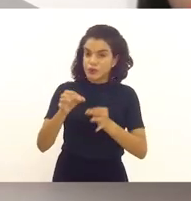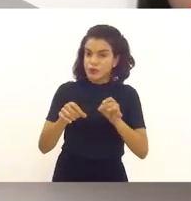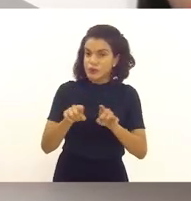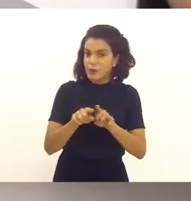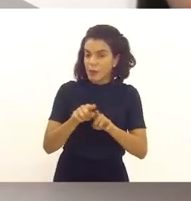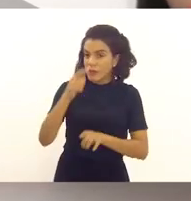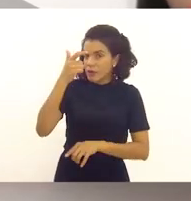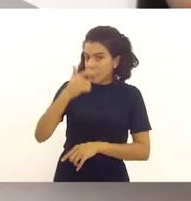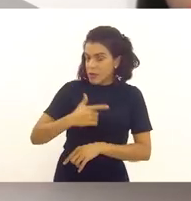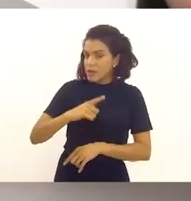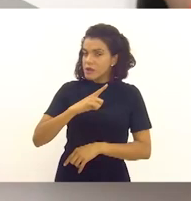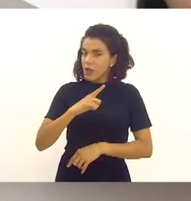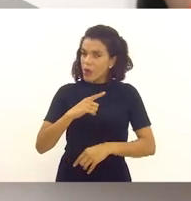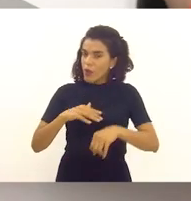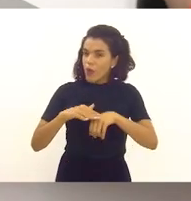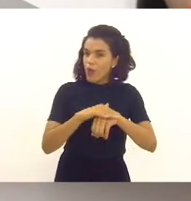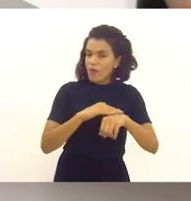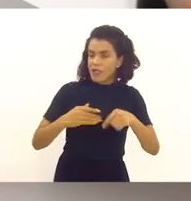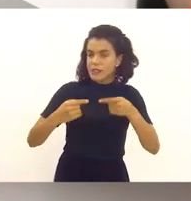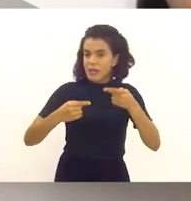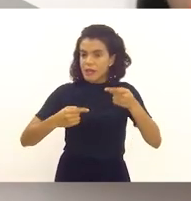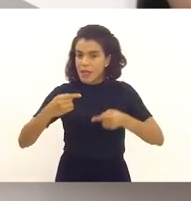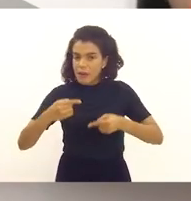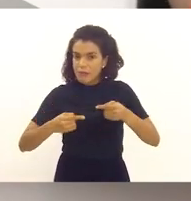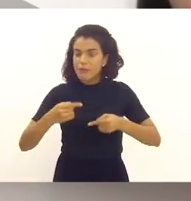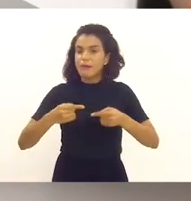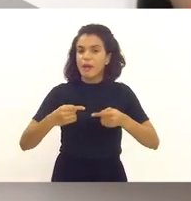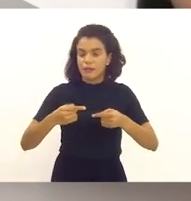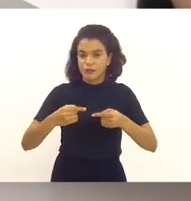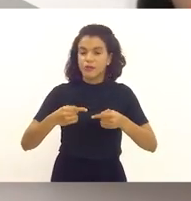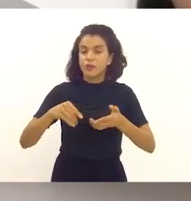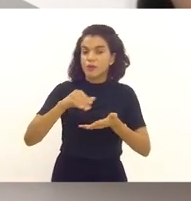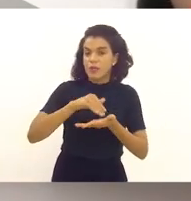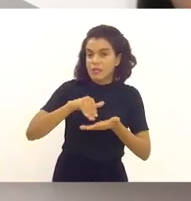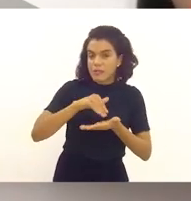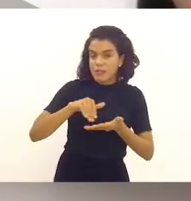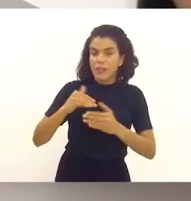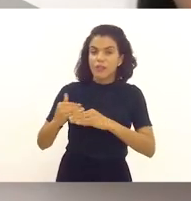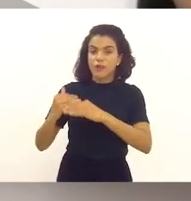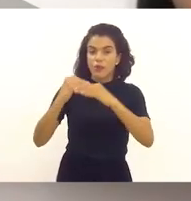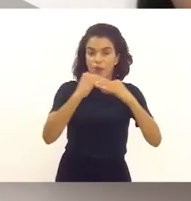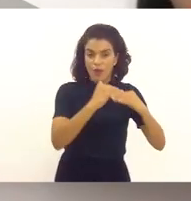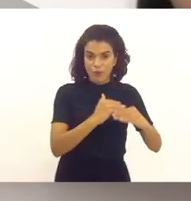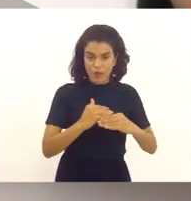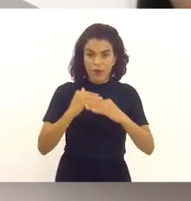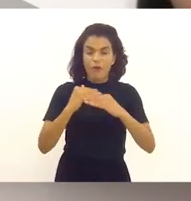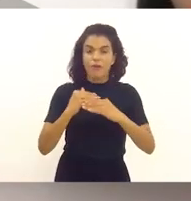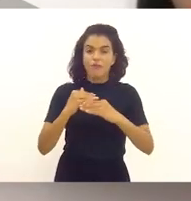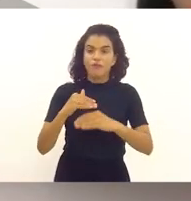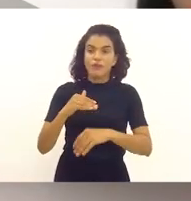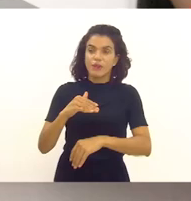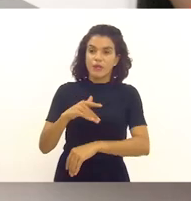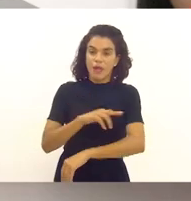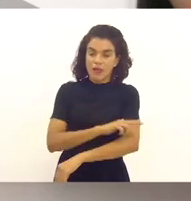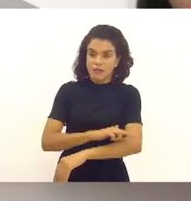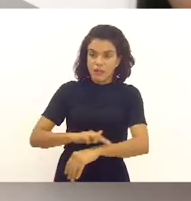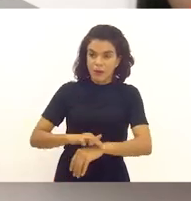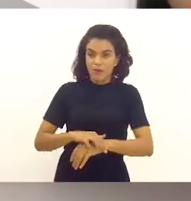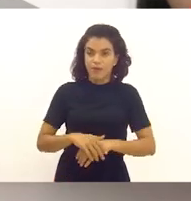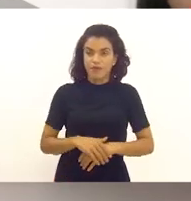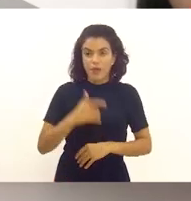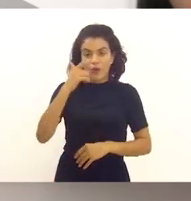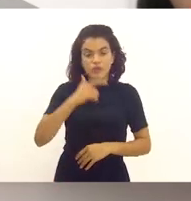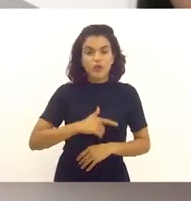tenho muitos muitas conversas e debates com a secretária de igualdade racial e da Leal eu sou vítima de violência